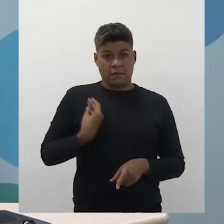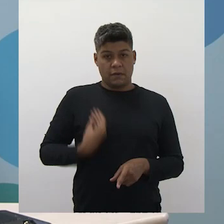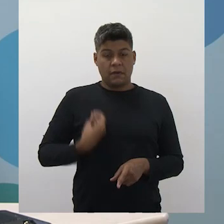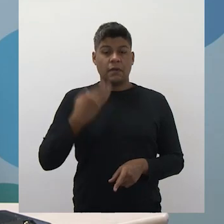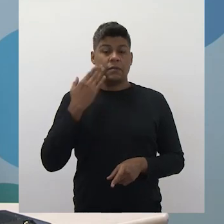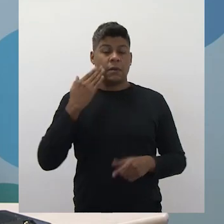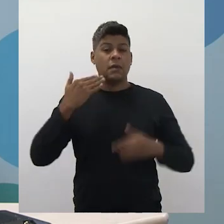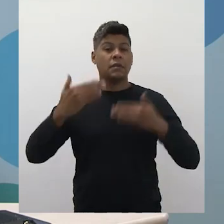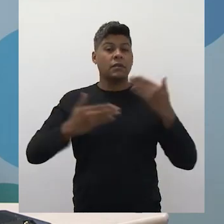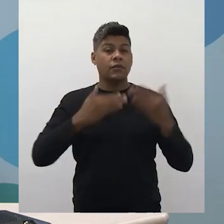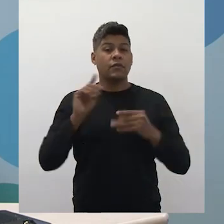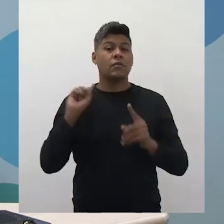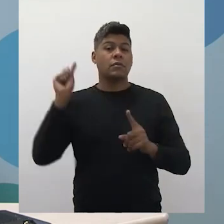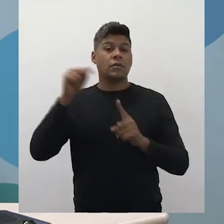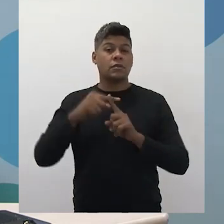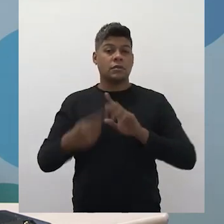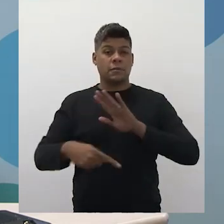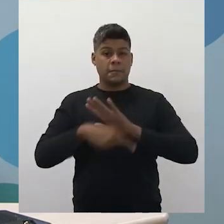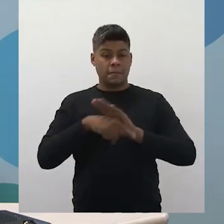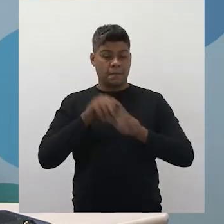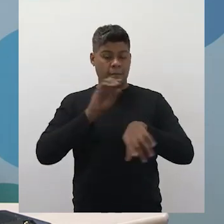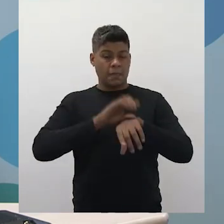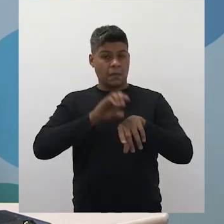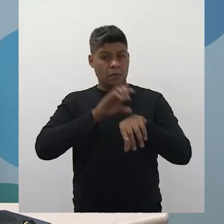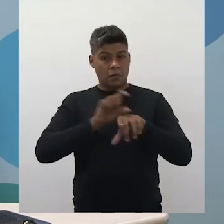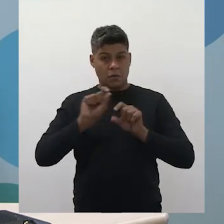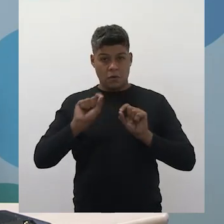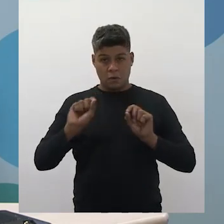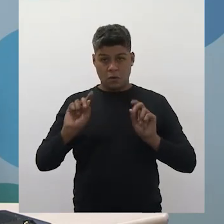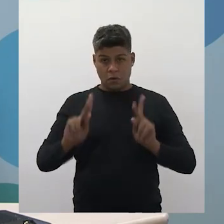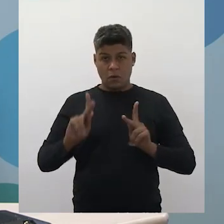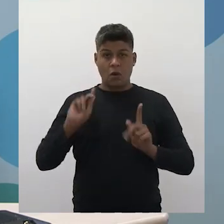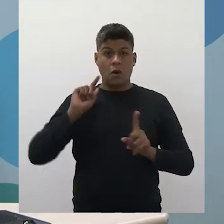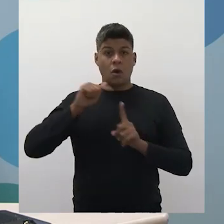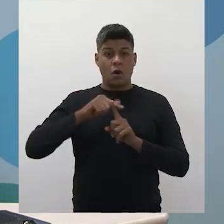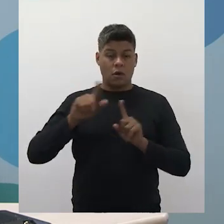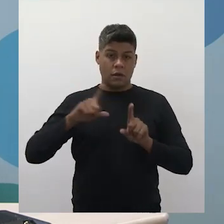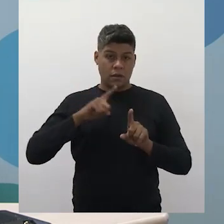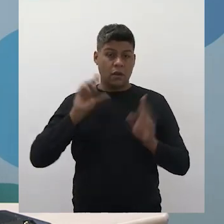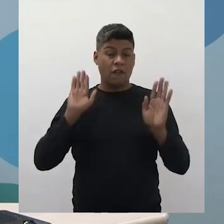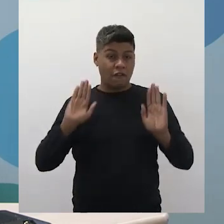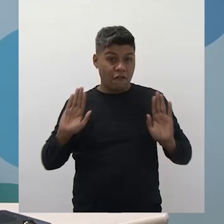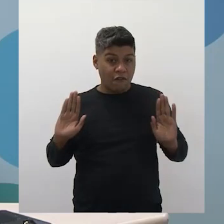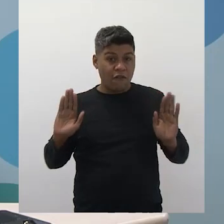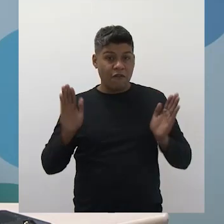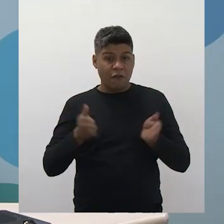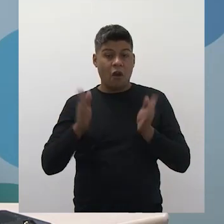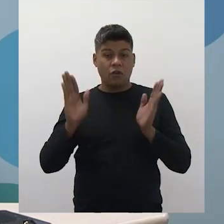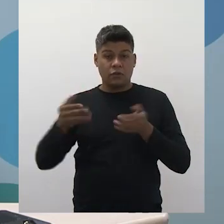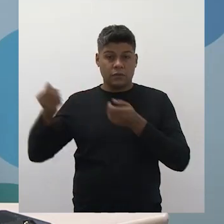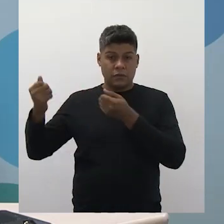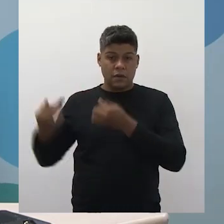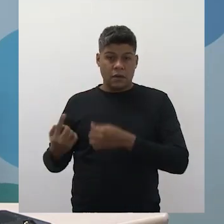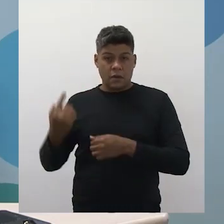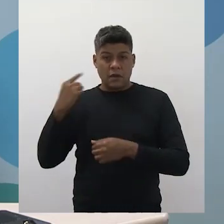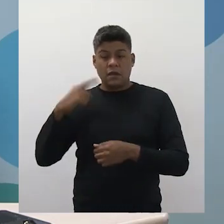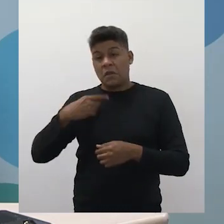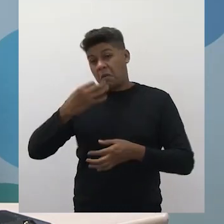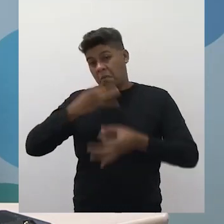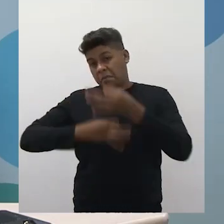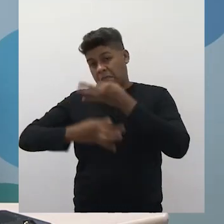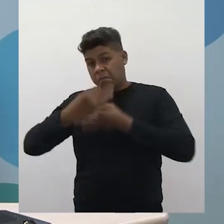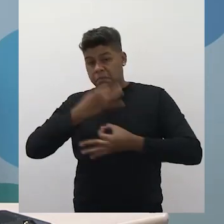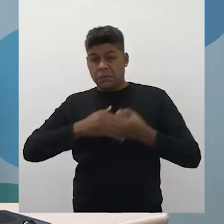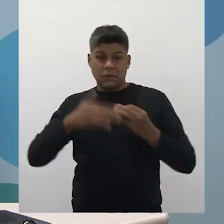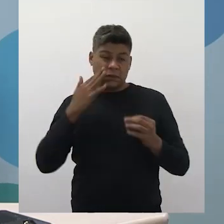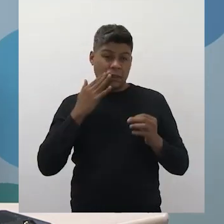desenvolvimento de objetivo dessa formação. O objetivo dessa formação, que nós temos o foco que destacamos anteriormente. Tá? Daremos uma sugestão para finalizar